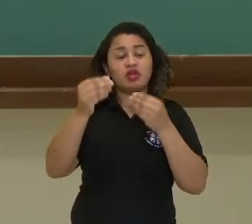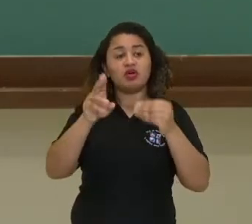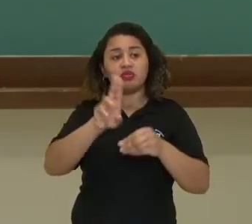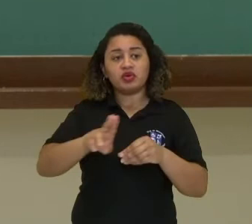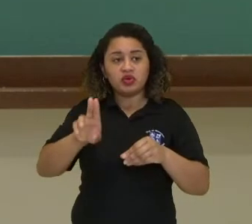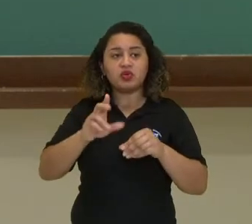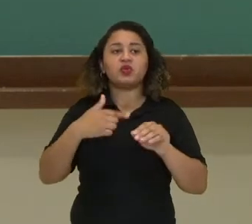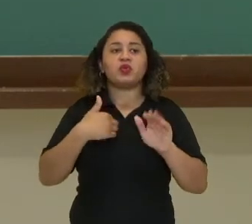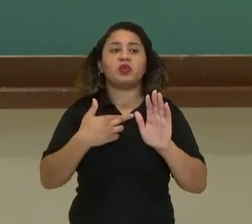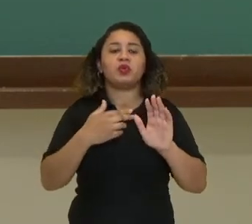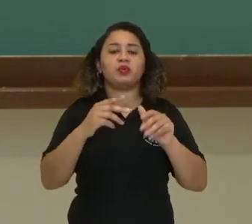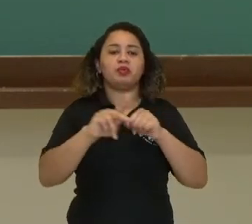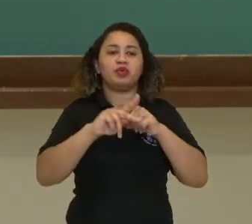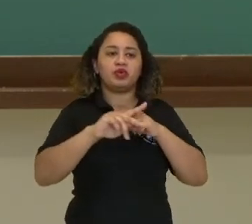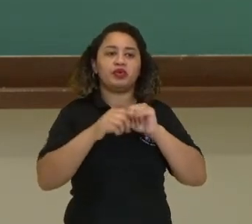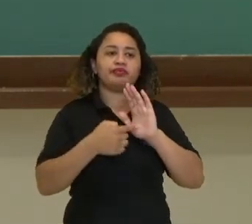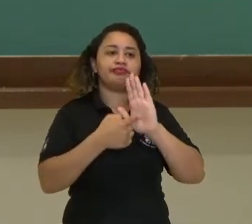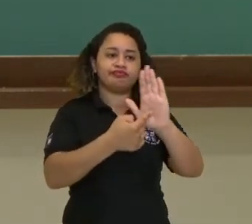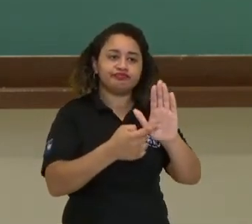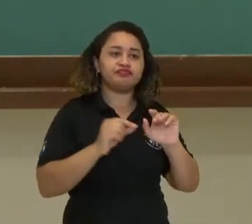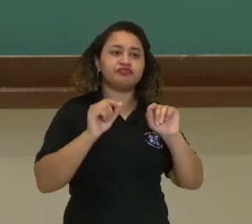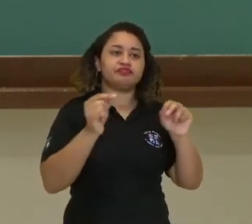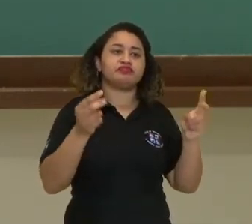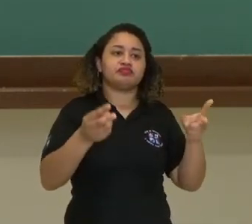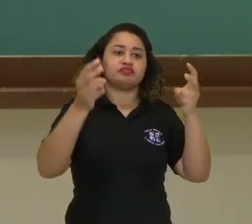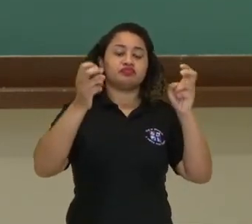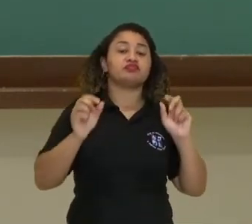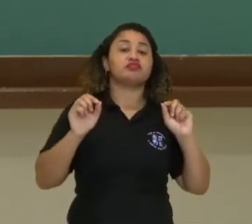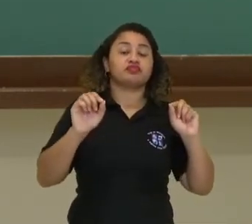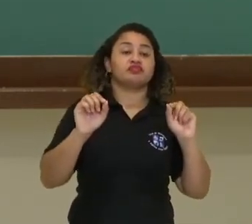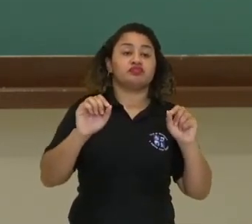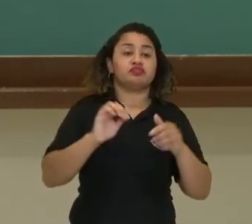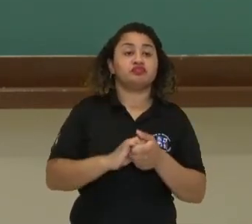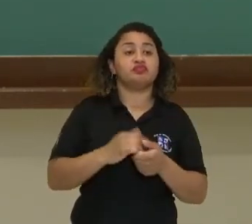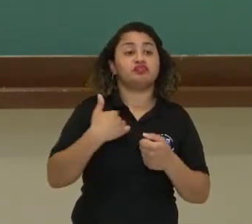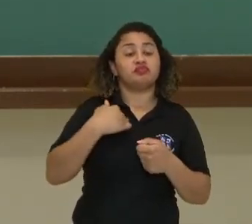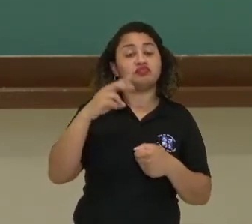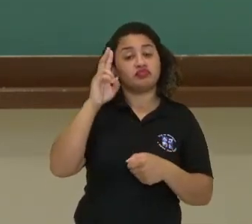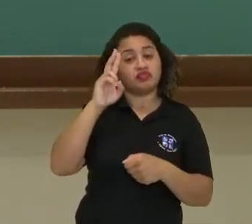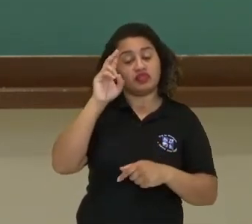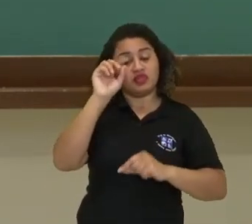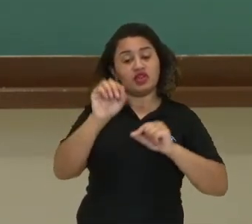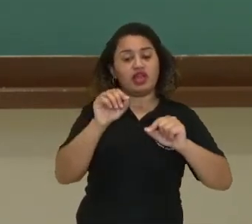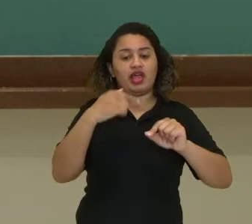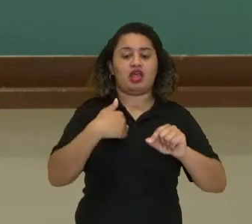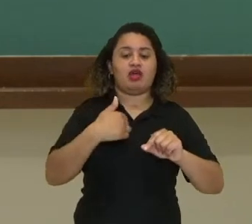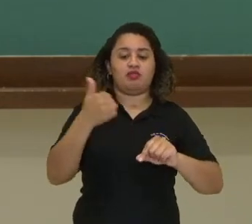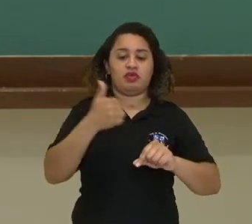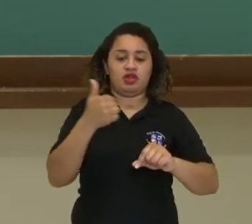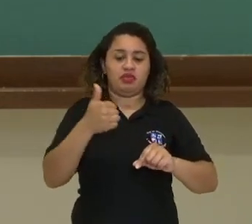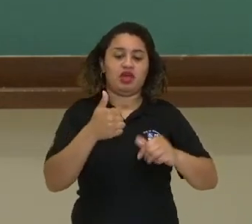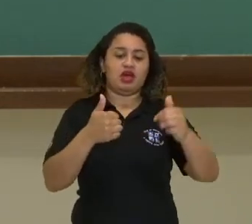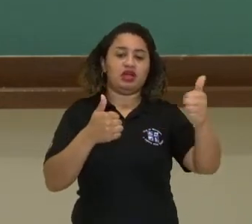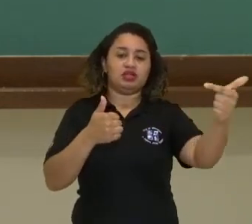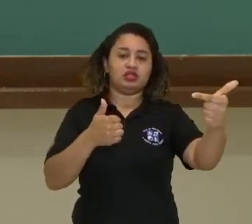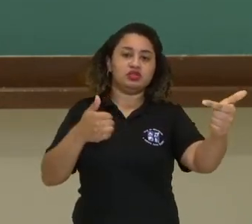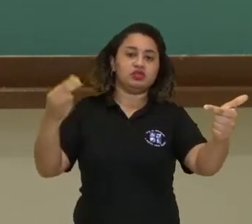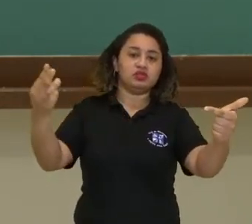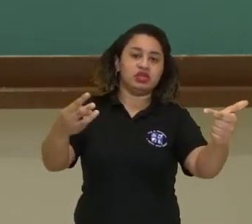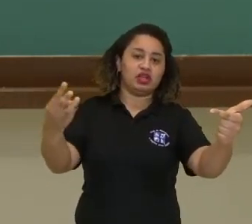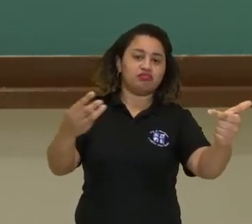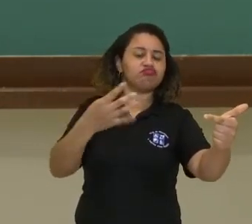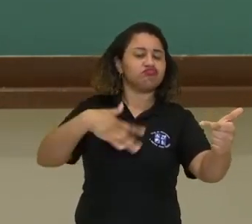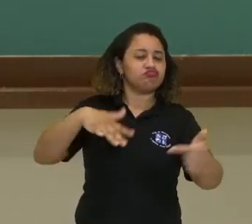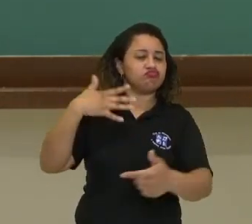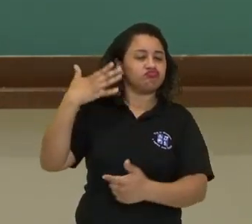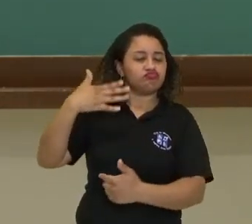pronomes demonstrativos? Vamos observar aqui. Nós temos que lembrar as pessoas do discurso. Então, as pessoas